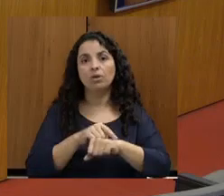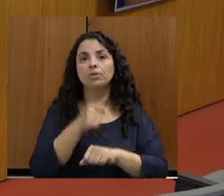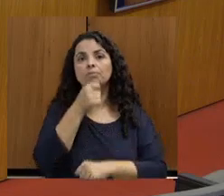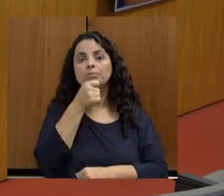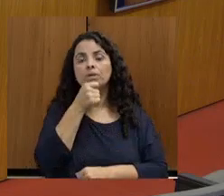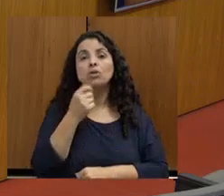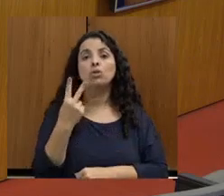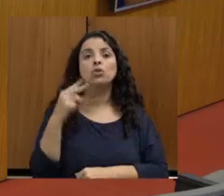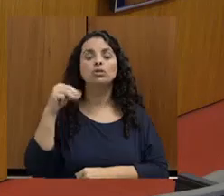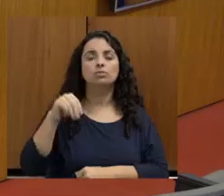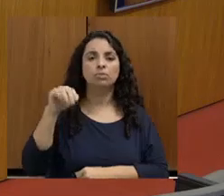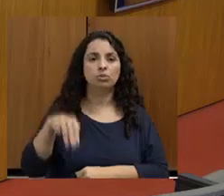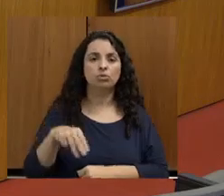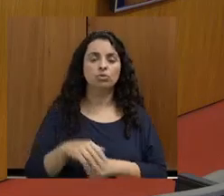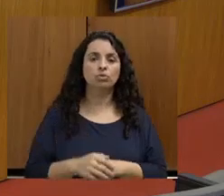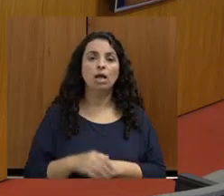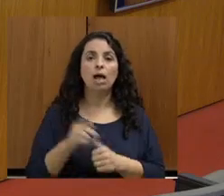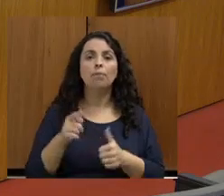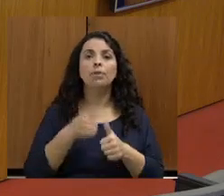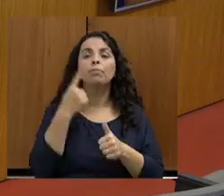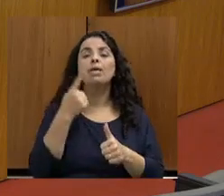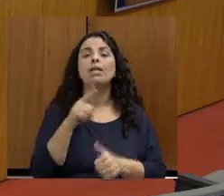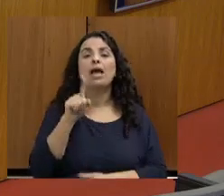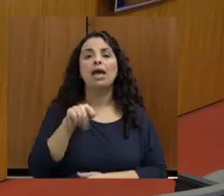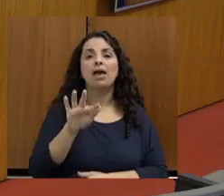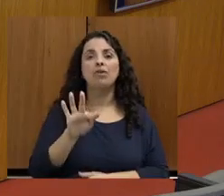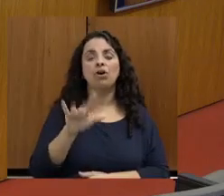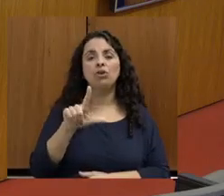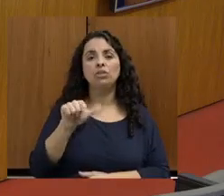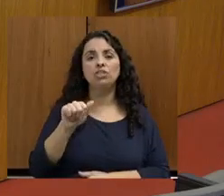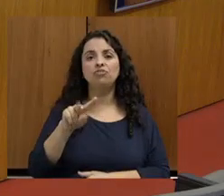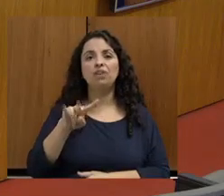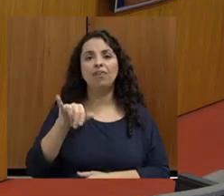presente. A primeira inscrita é a Flávia Neves Soares.